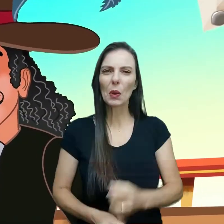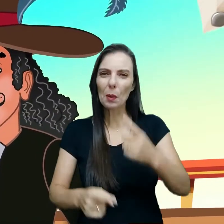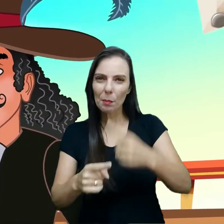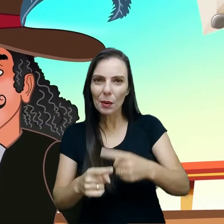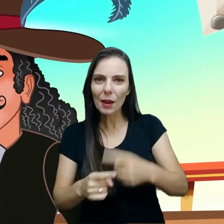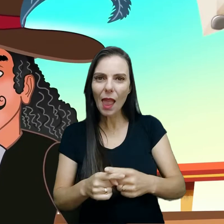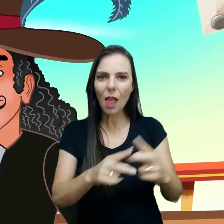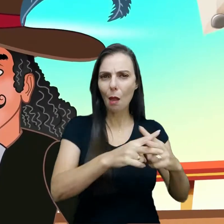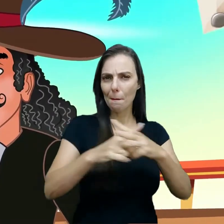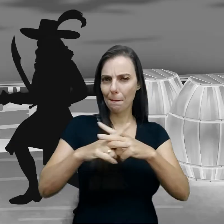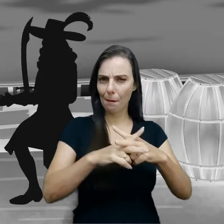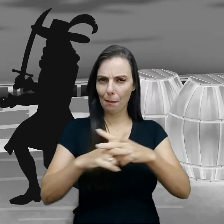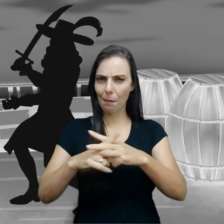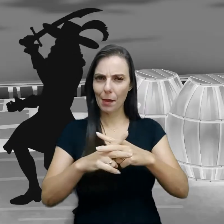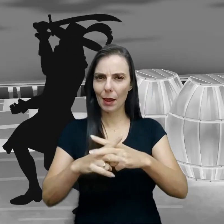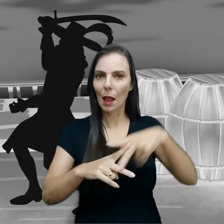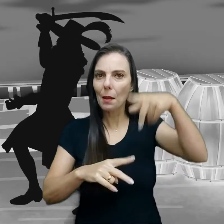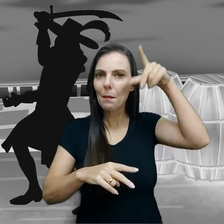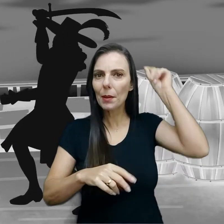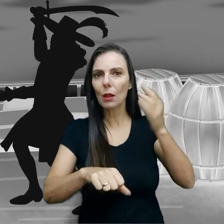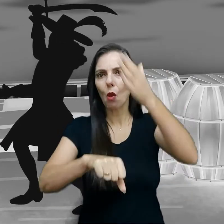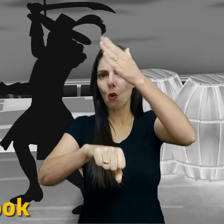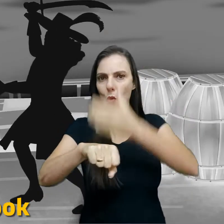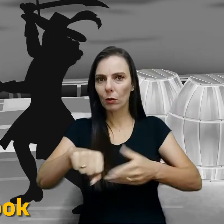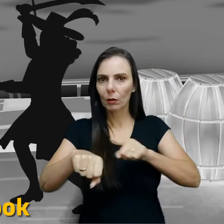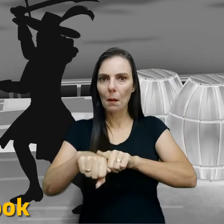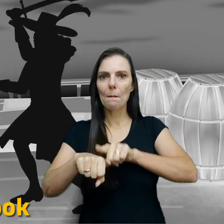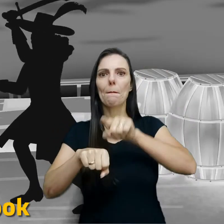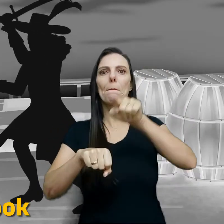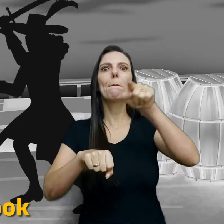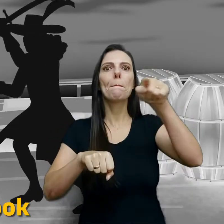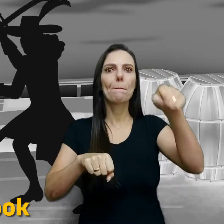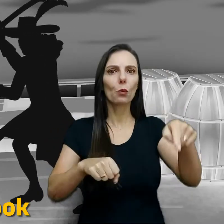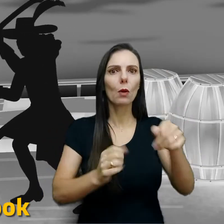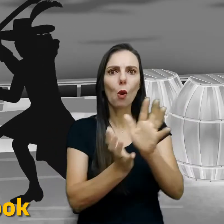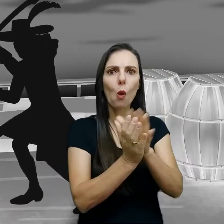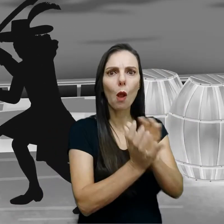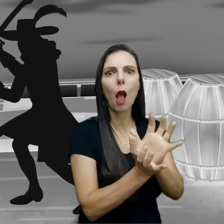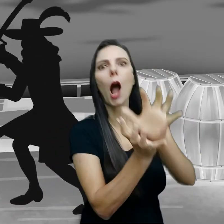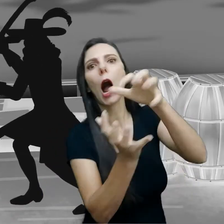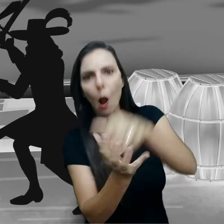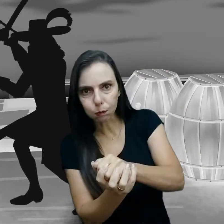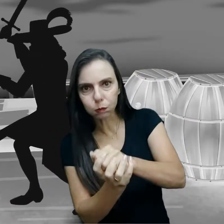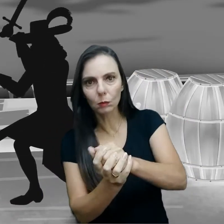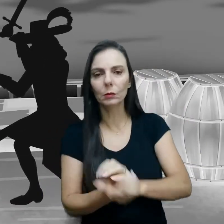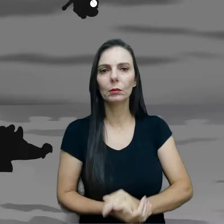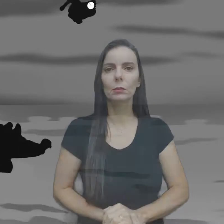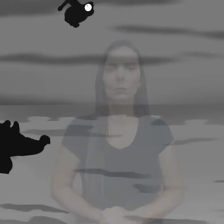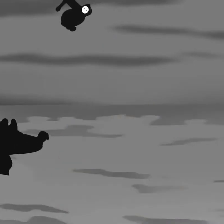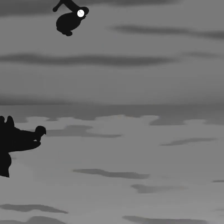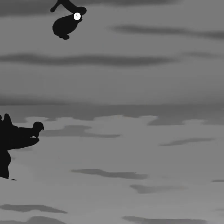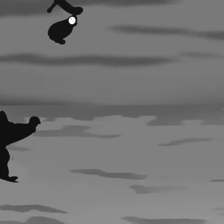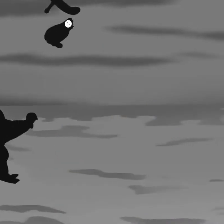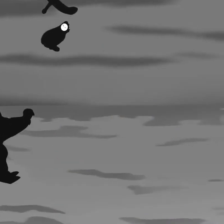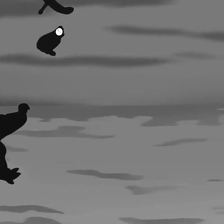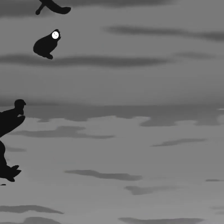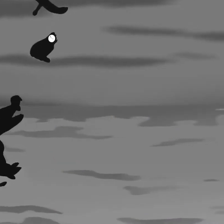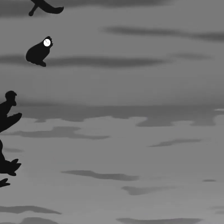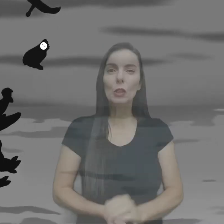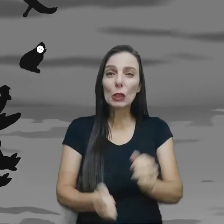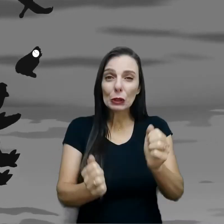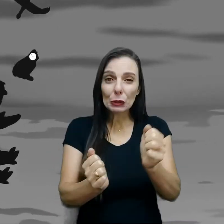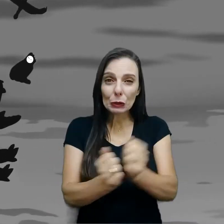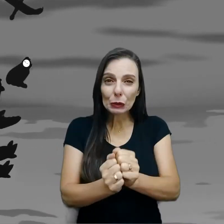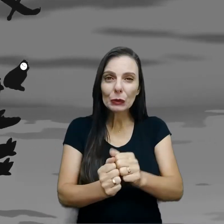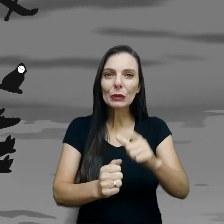A razão disso é que em uma briga que tiveram, Peter cortou o braço de Hook e um crocodilo comeu.